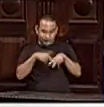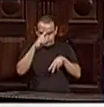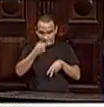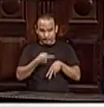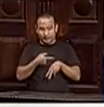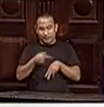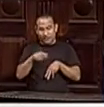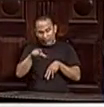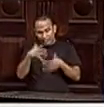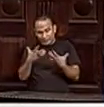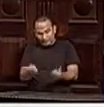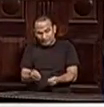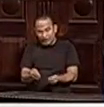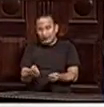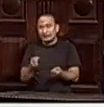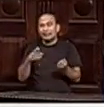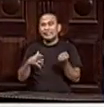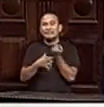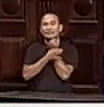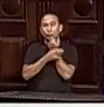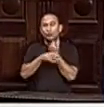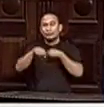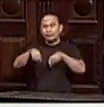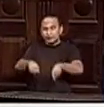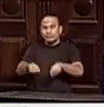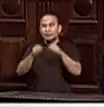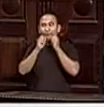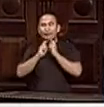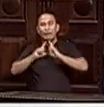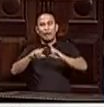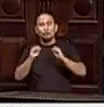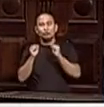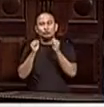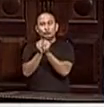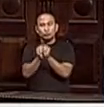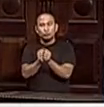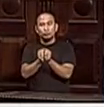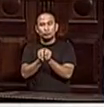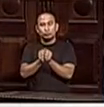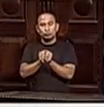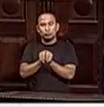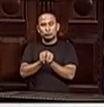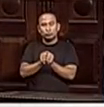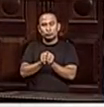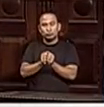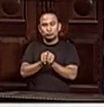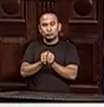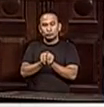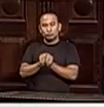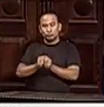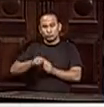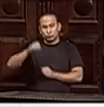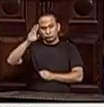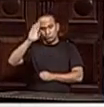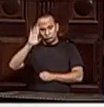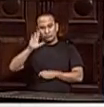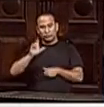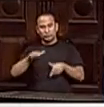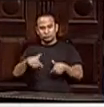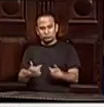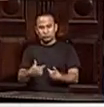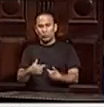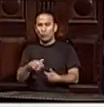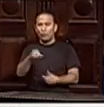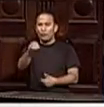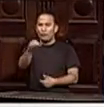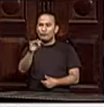É cabível que a segurança dessa casa, junto com a Guarda Nacional, impeça que um oficial de